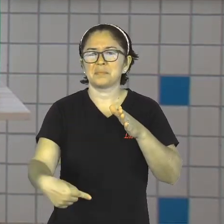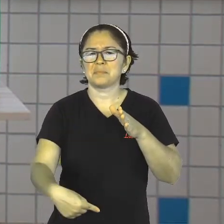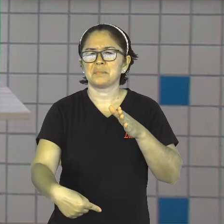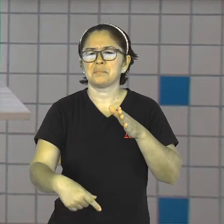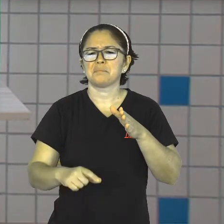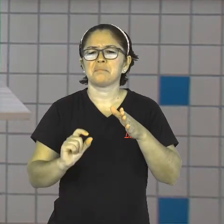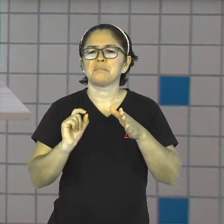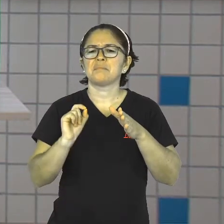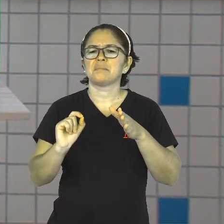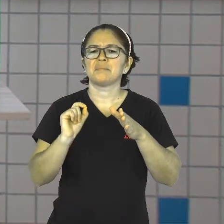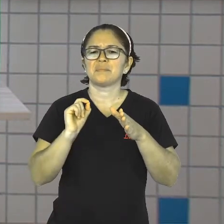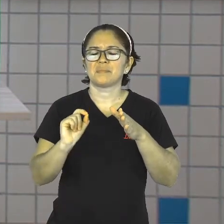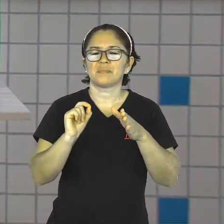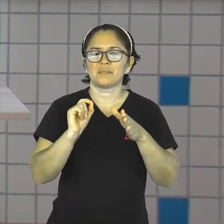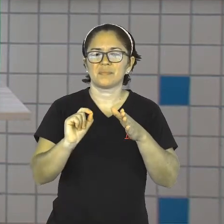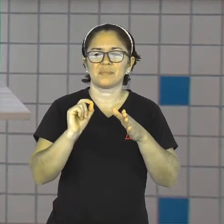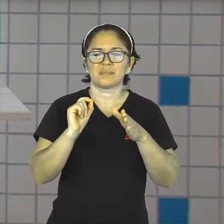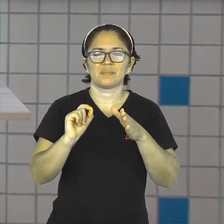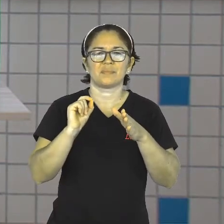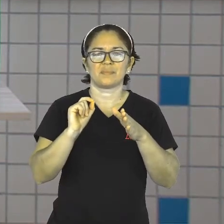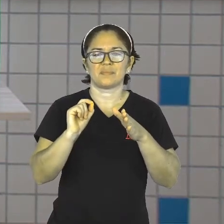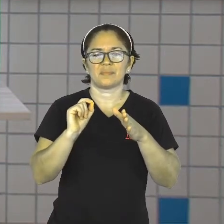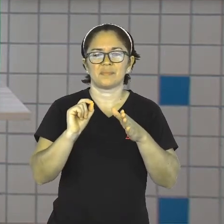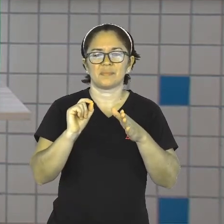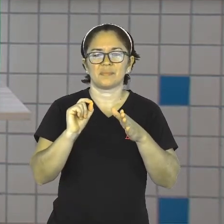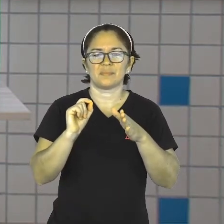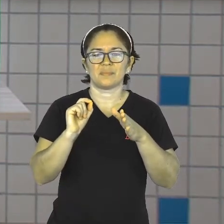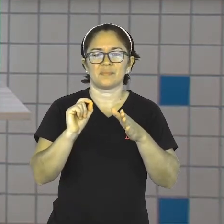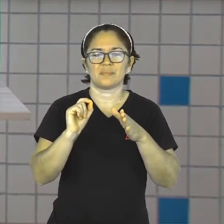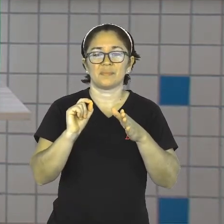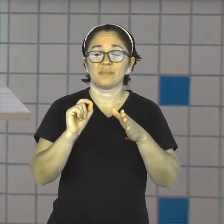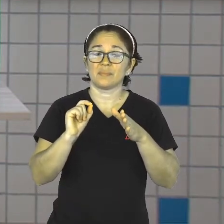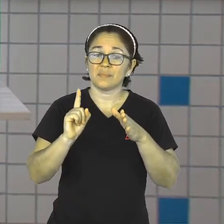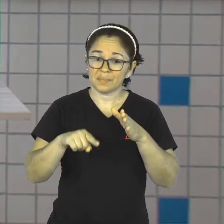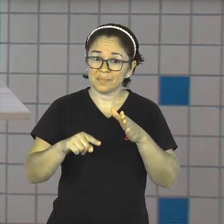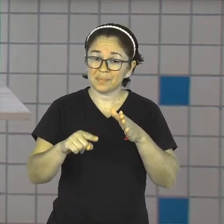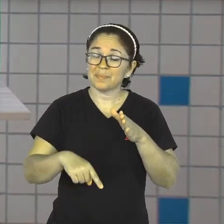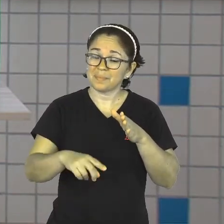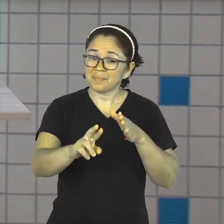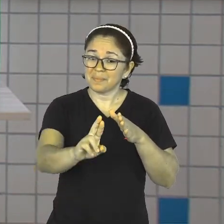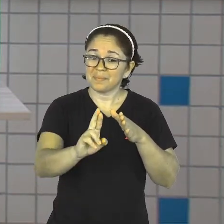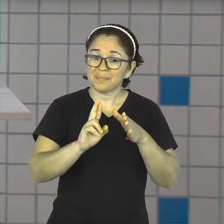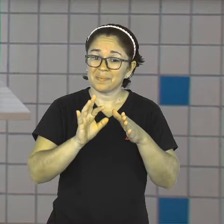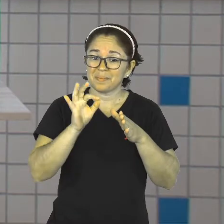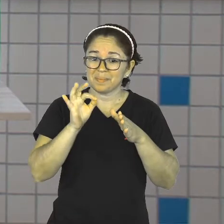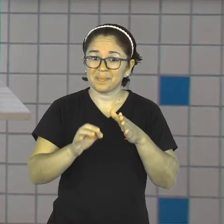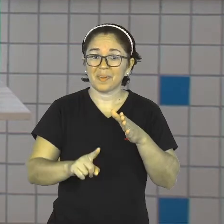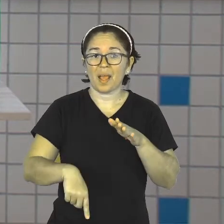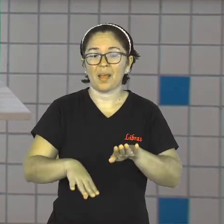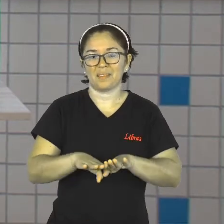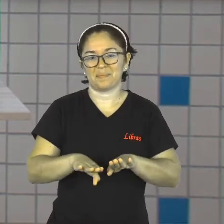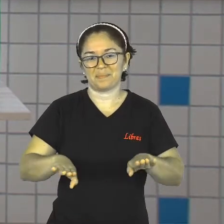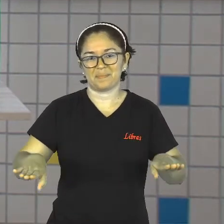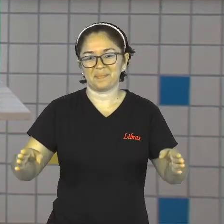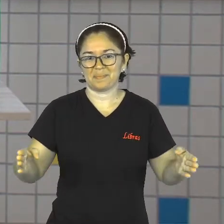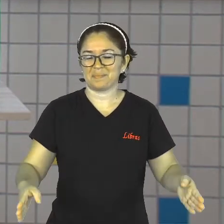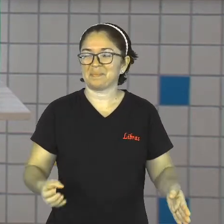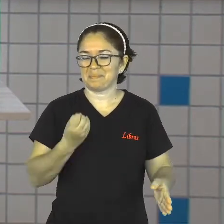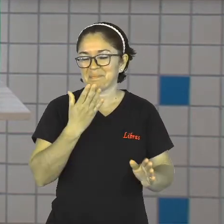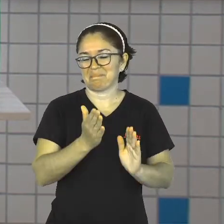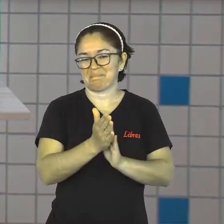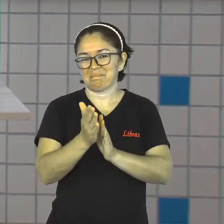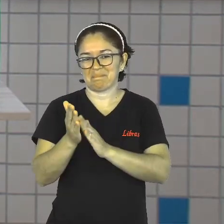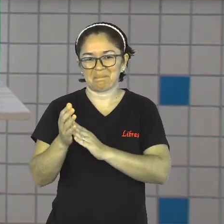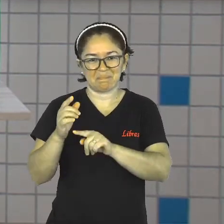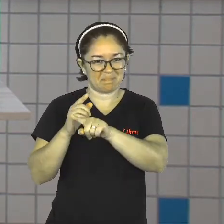o que que nós temos embaixo da caixa? Isso mesmo, a mesa. Muito bem, vocês